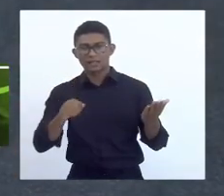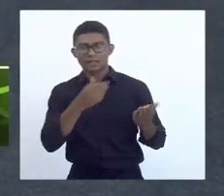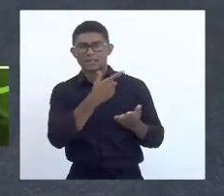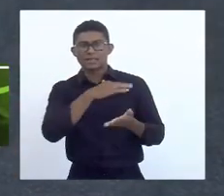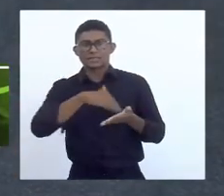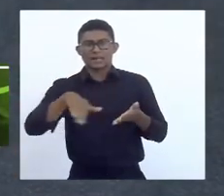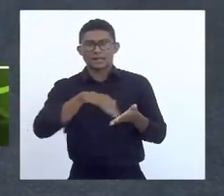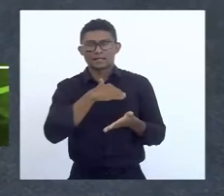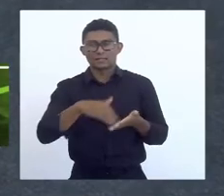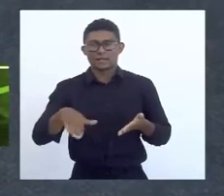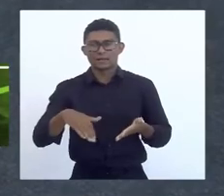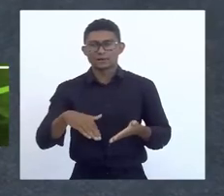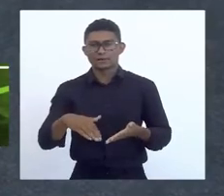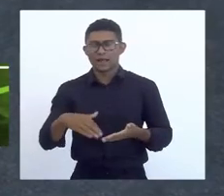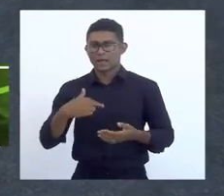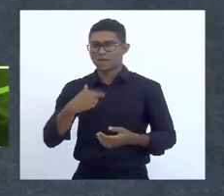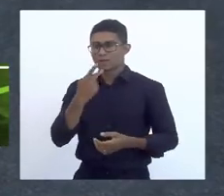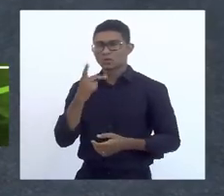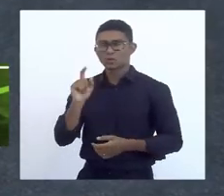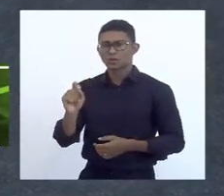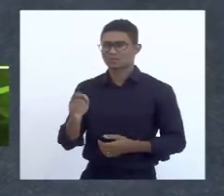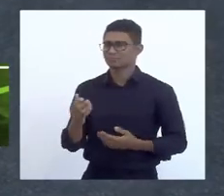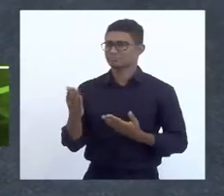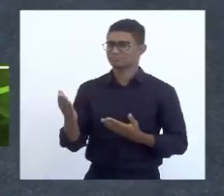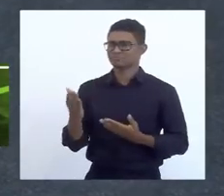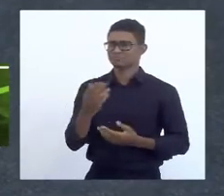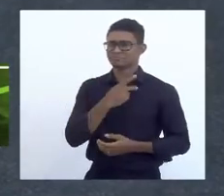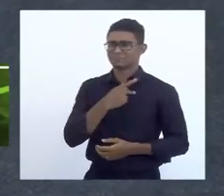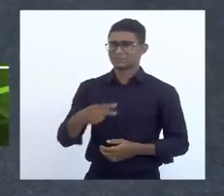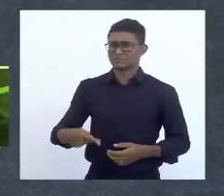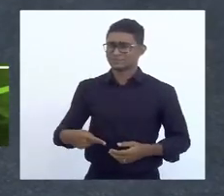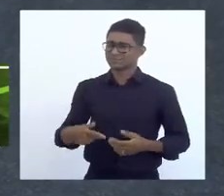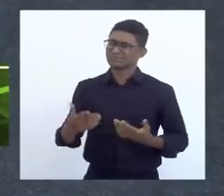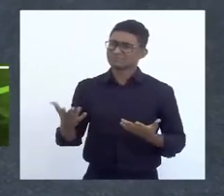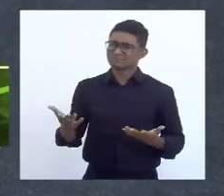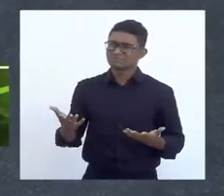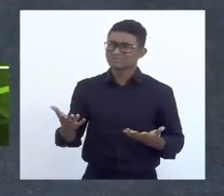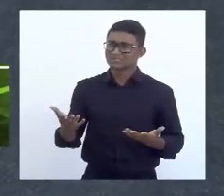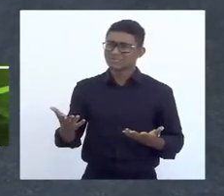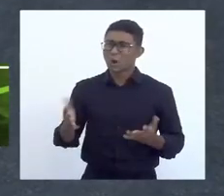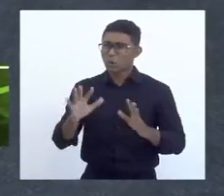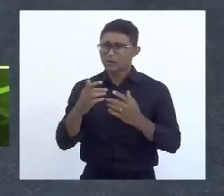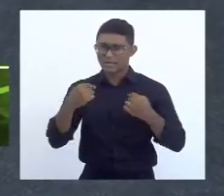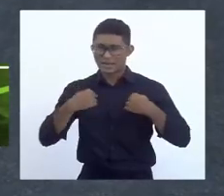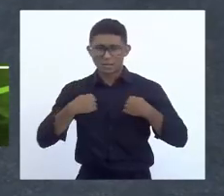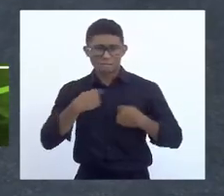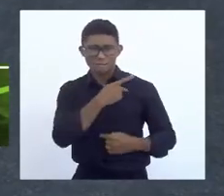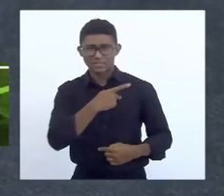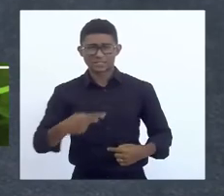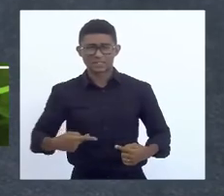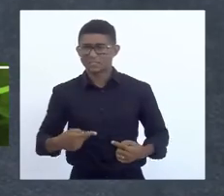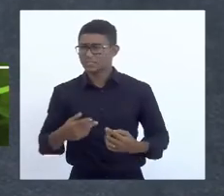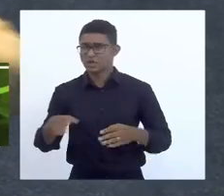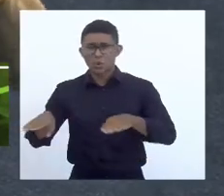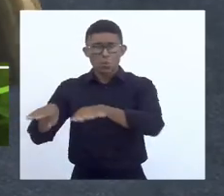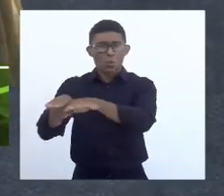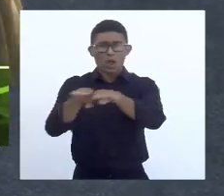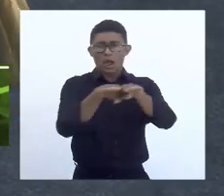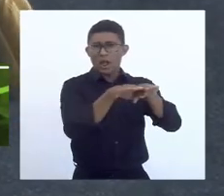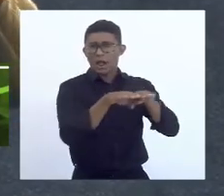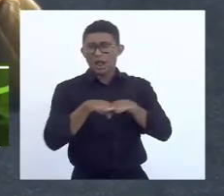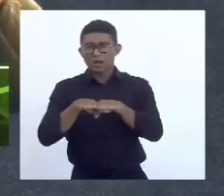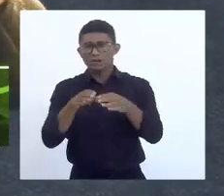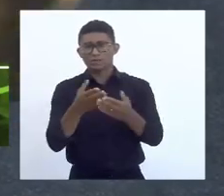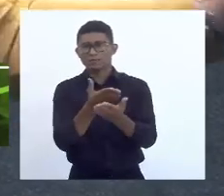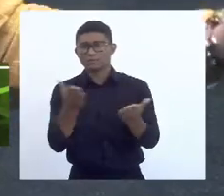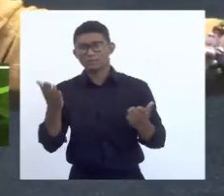eu disse: presidente, eu sou presidente como todos vocês. Então, a imagem